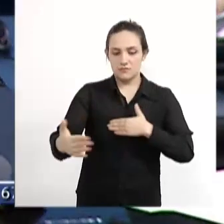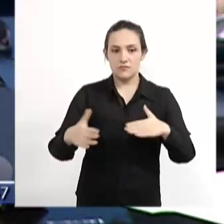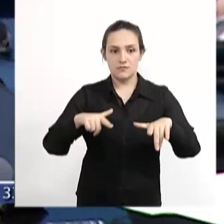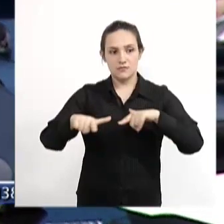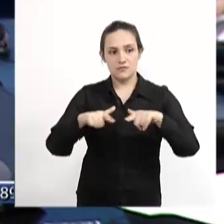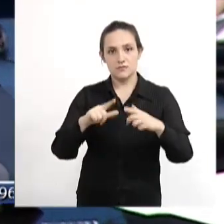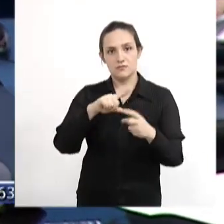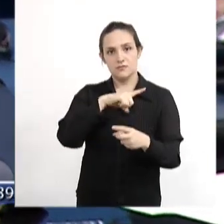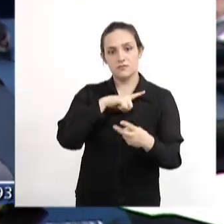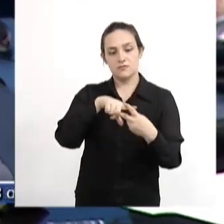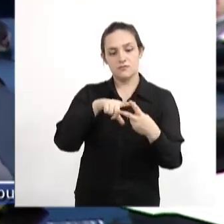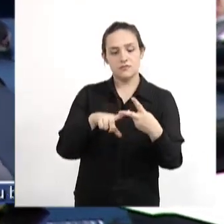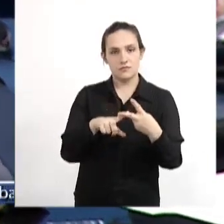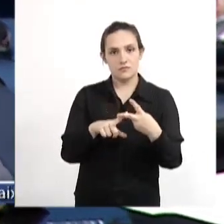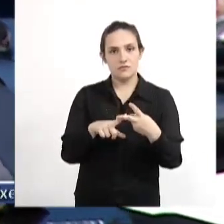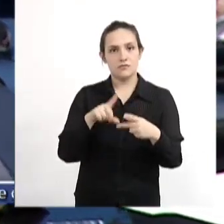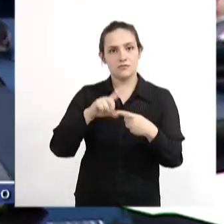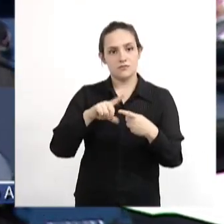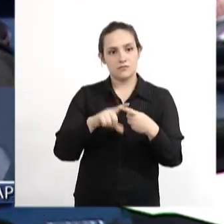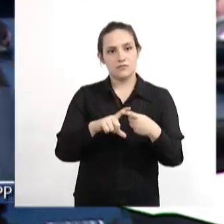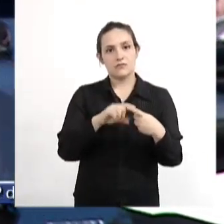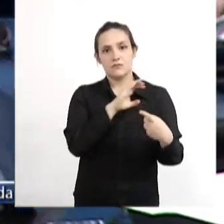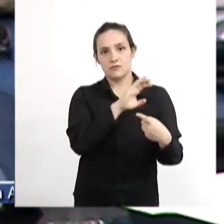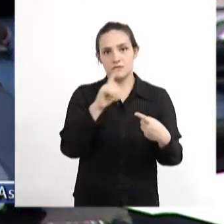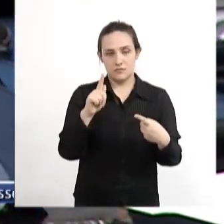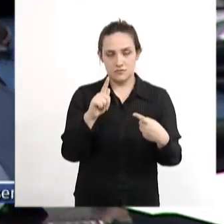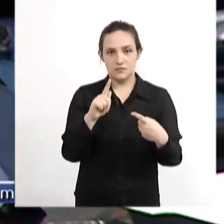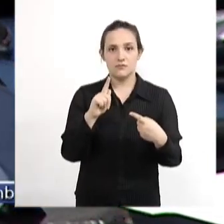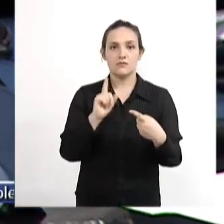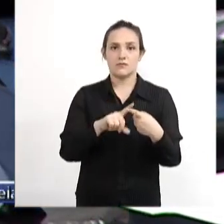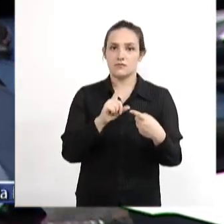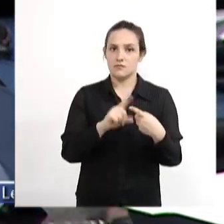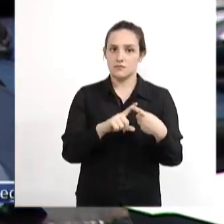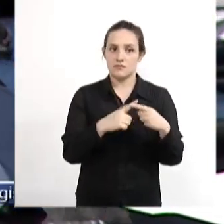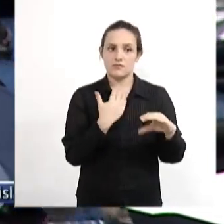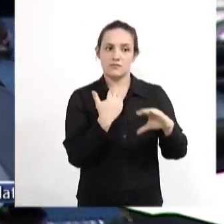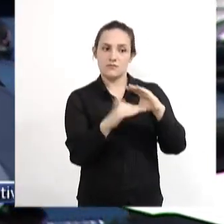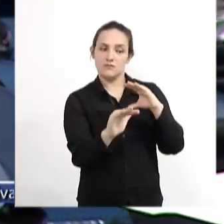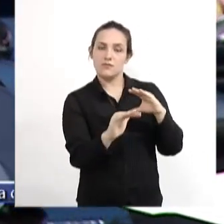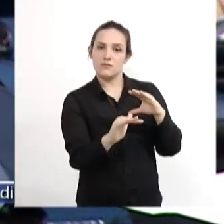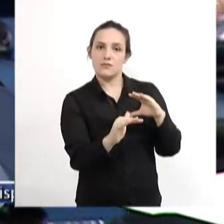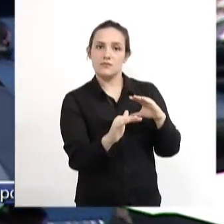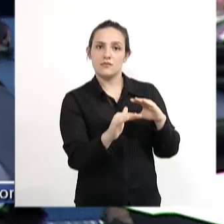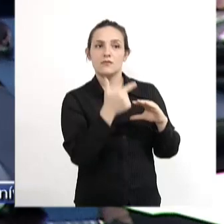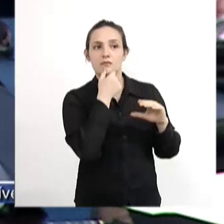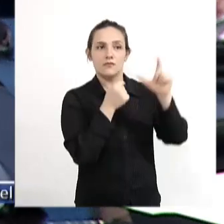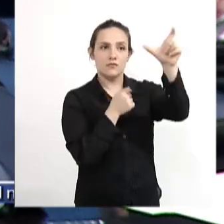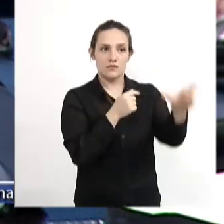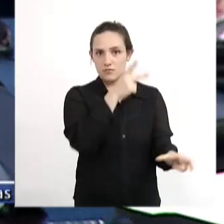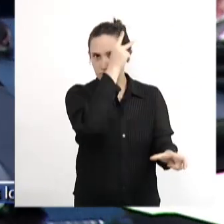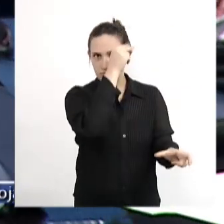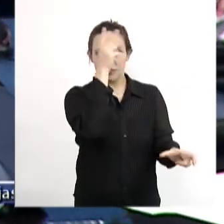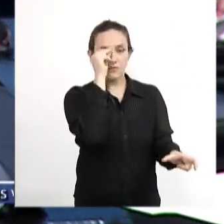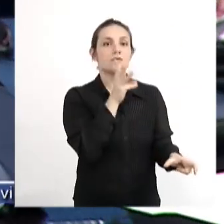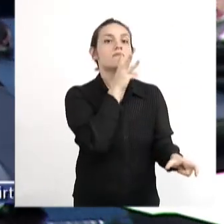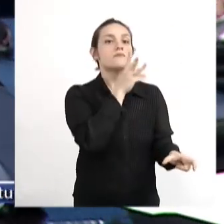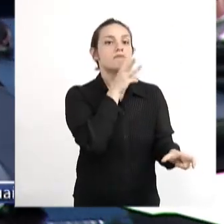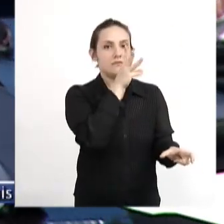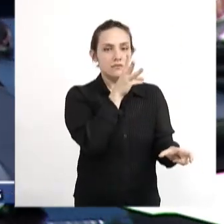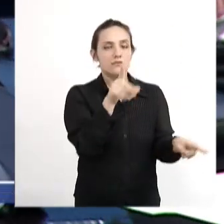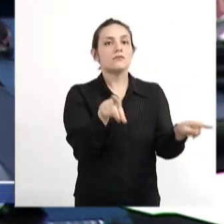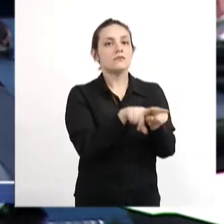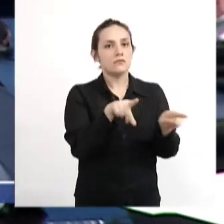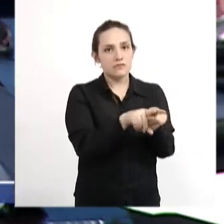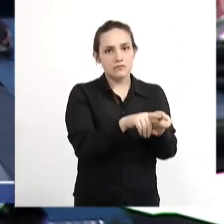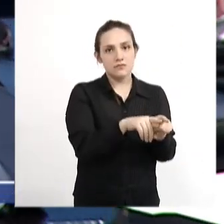para o município de Campo Grande. A primeira encaminhado ao prefeito Marcos Marcelo Trade e também